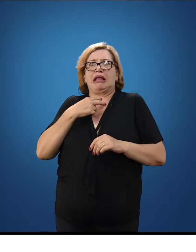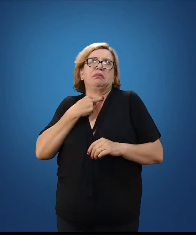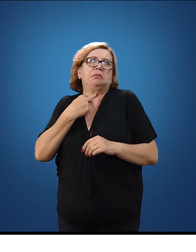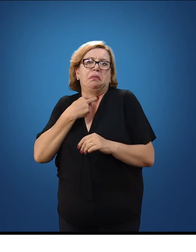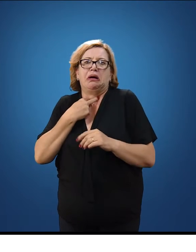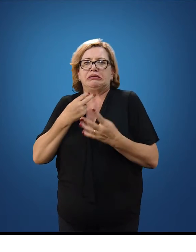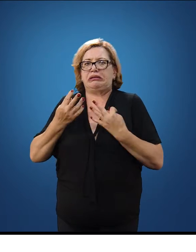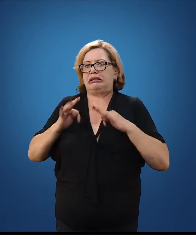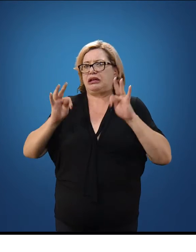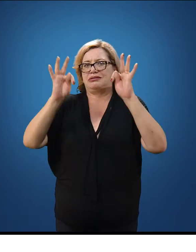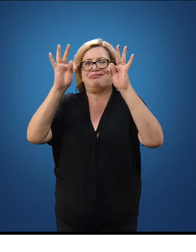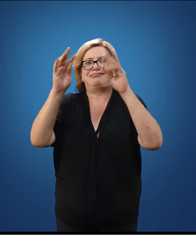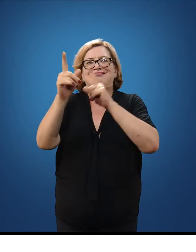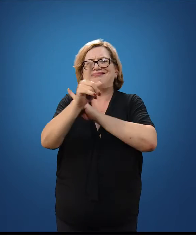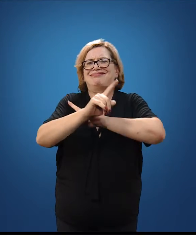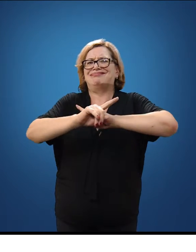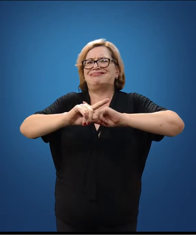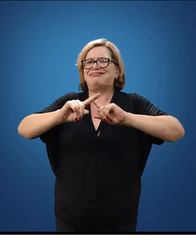usar